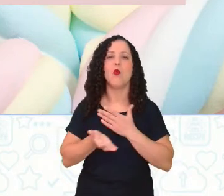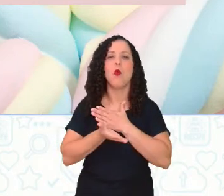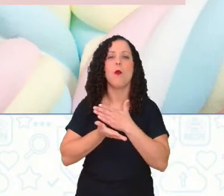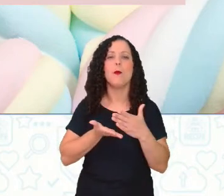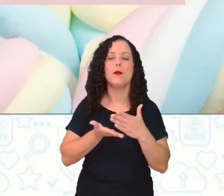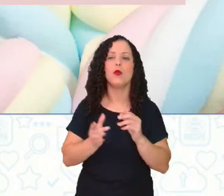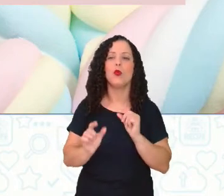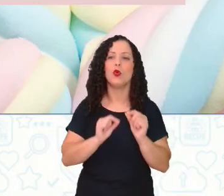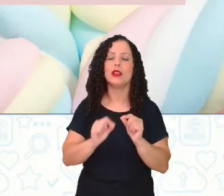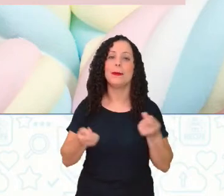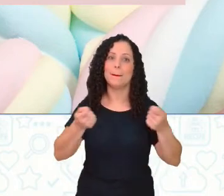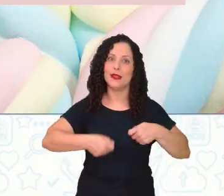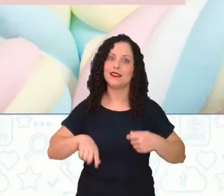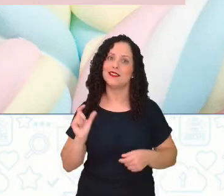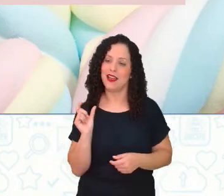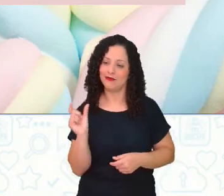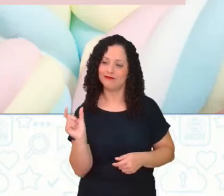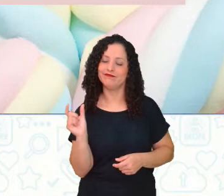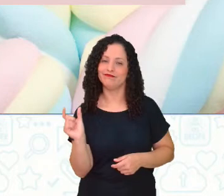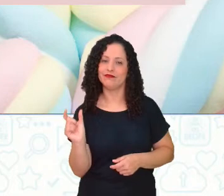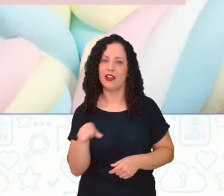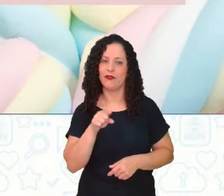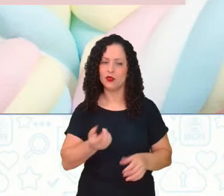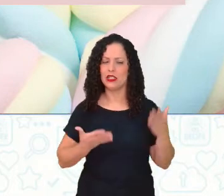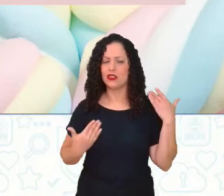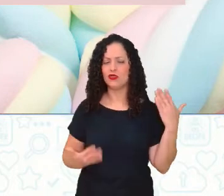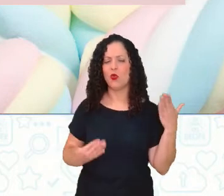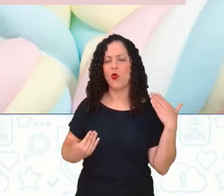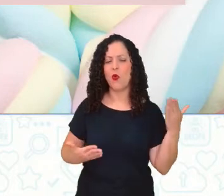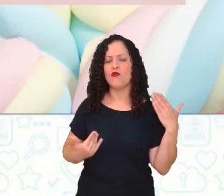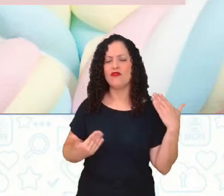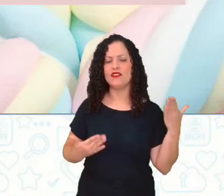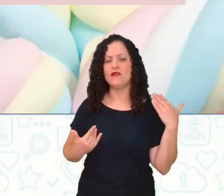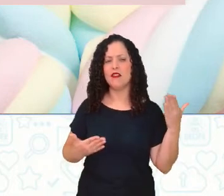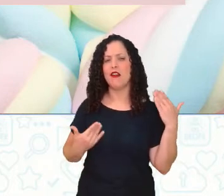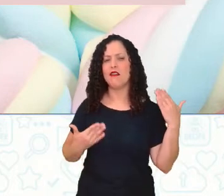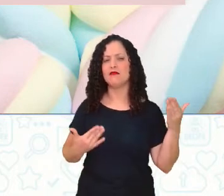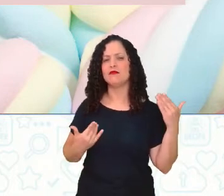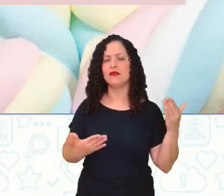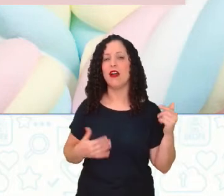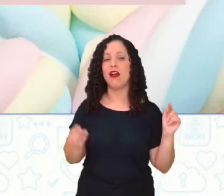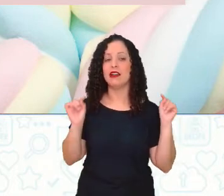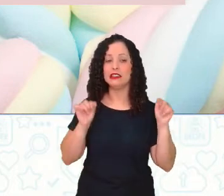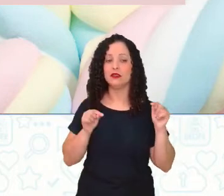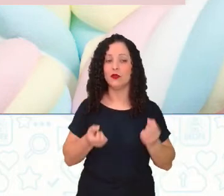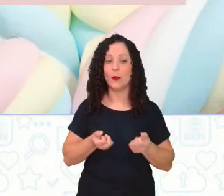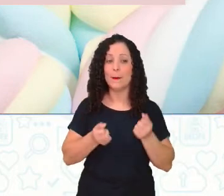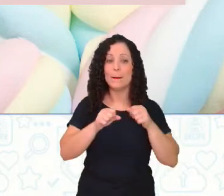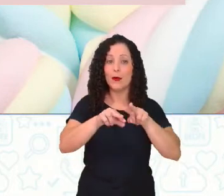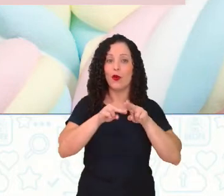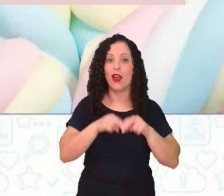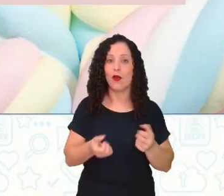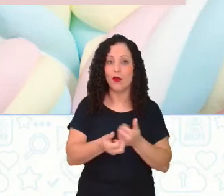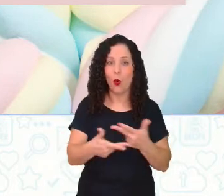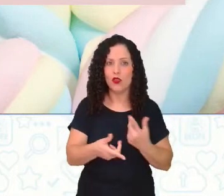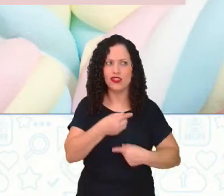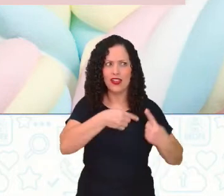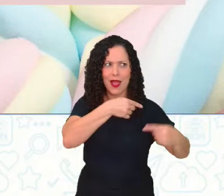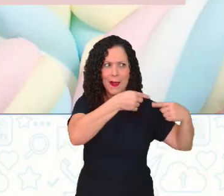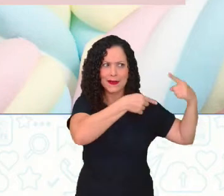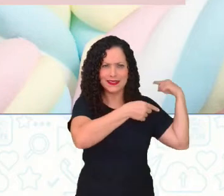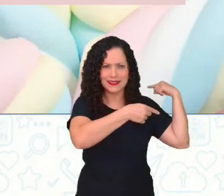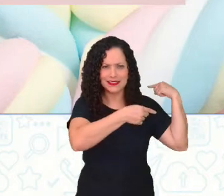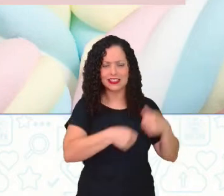exige preposição. Essa sua desconfiança procede de situações passadas, ou seja, a origem dessa